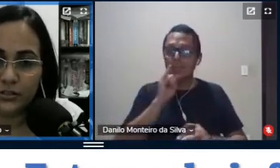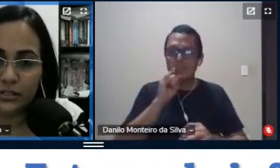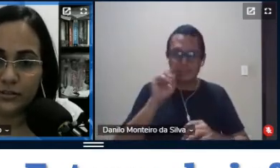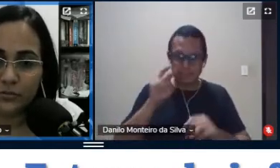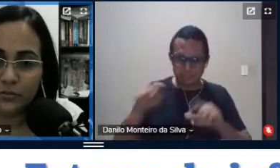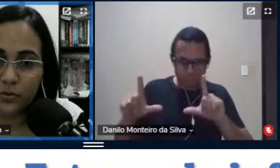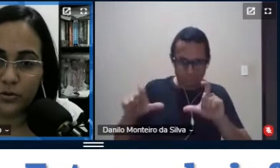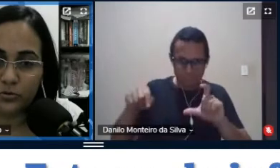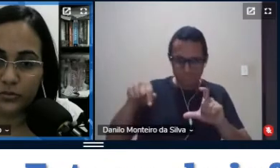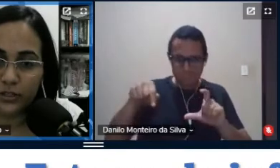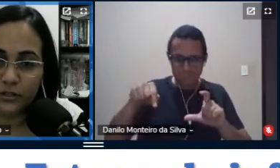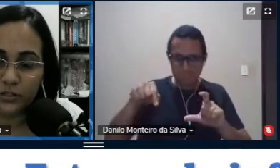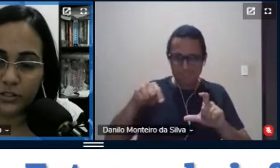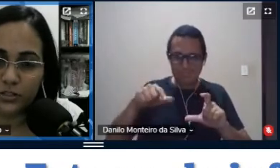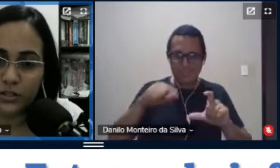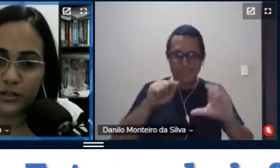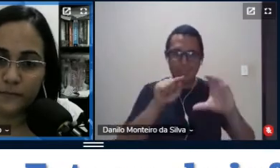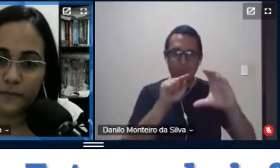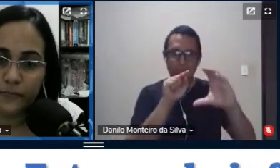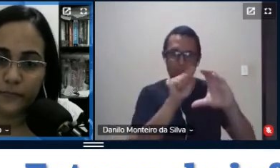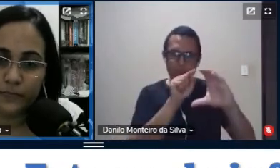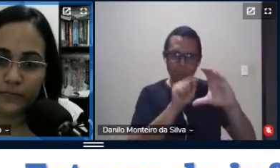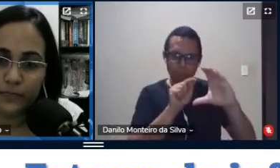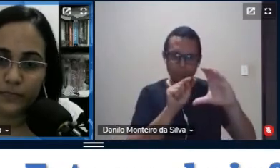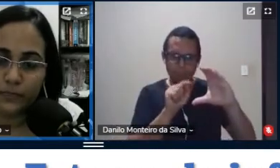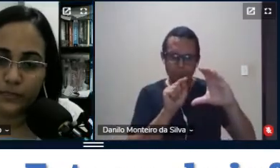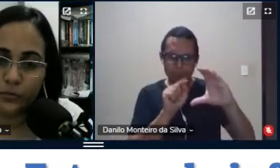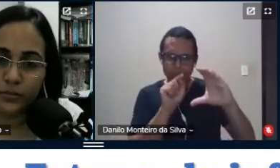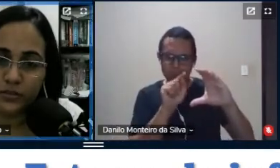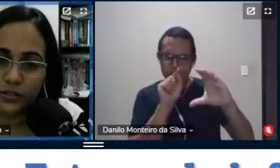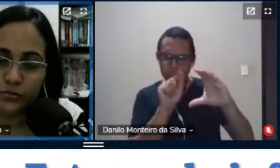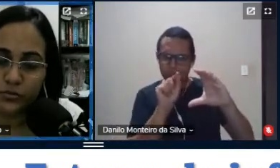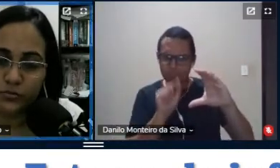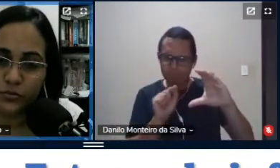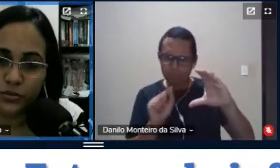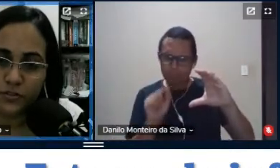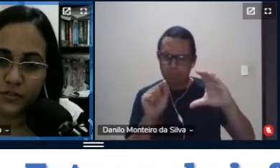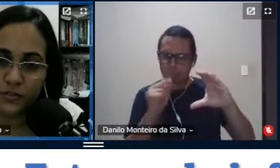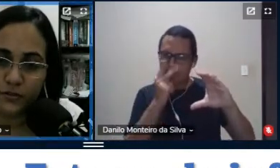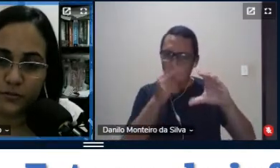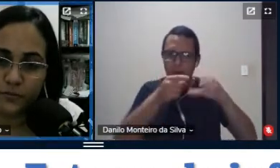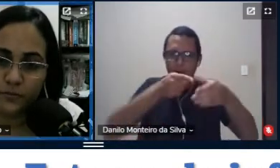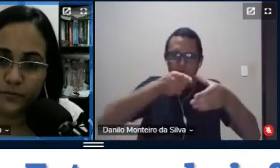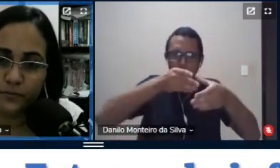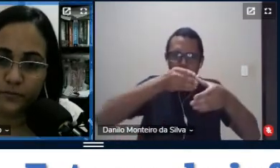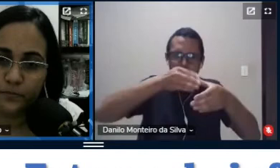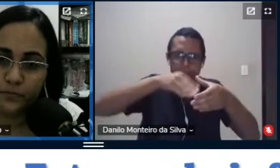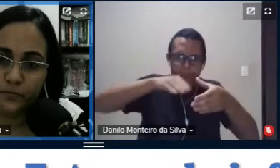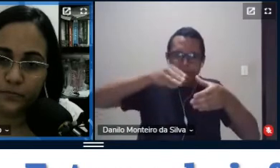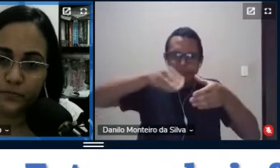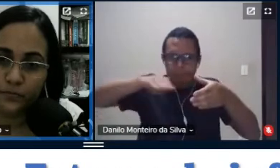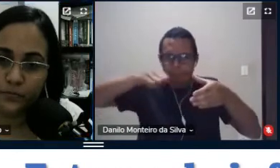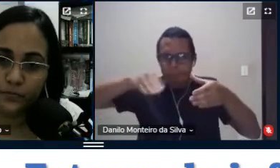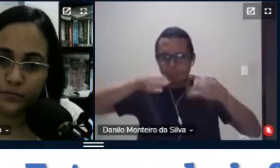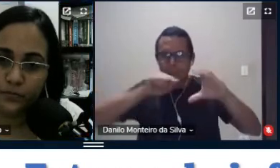aqui, ó. Isso aqui são poros, tá? Que a gente tem no processo de fundição.